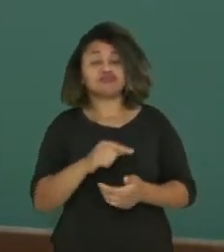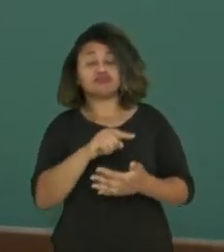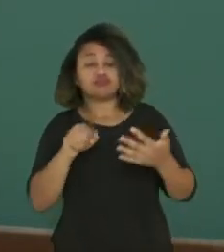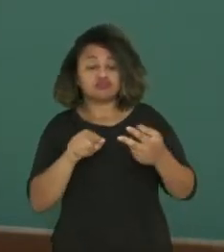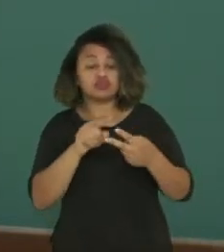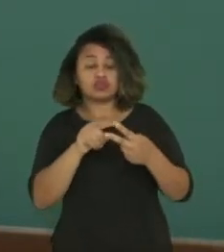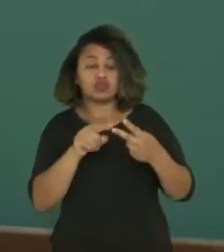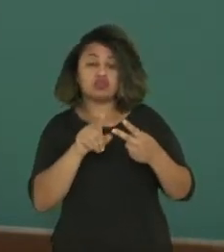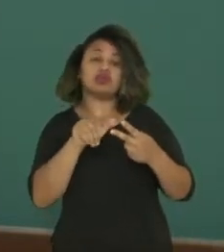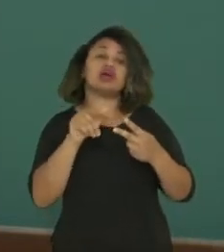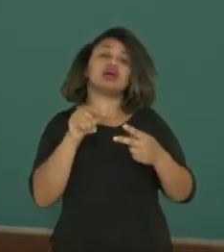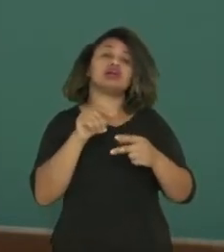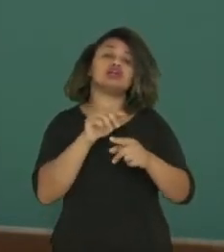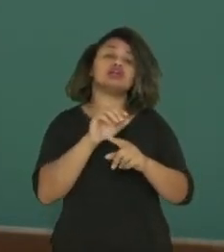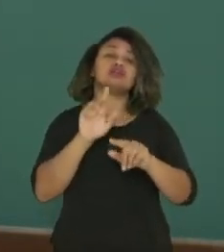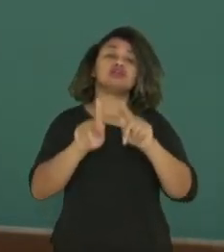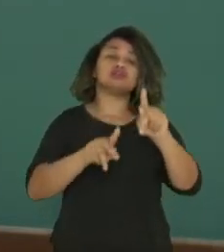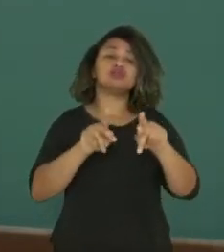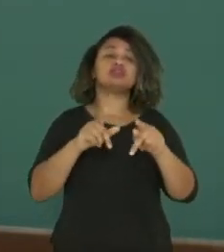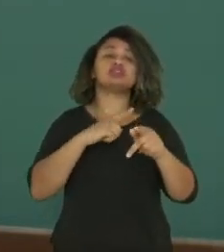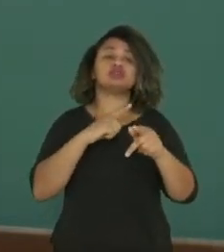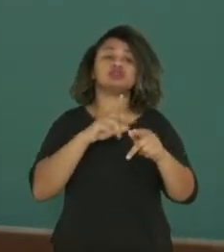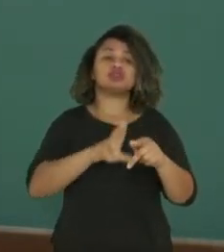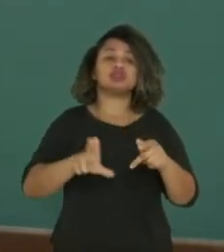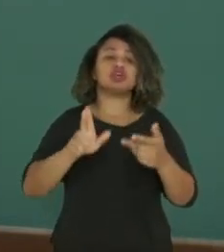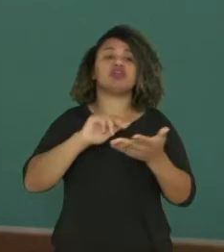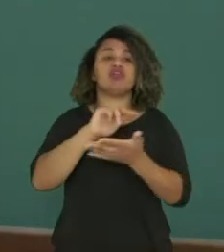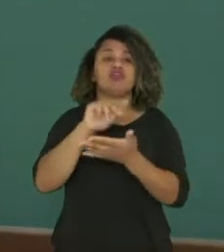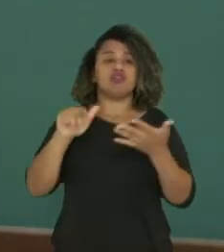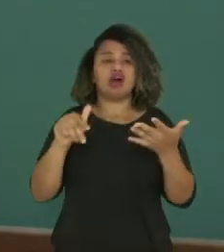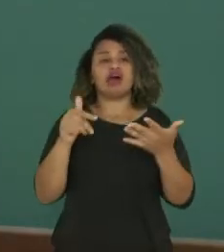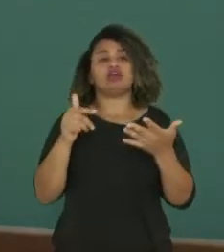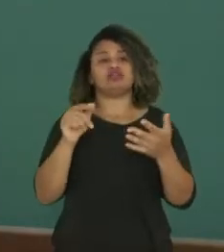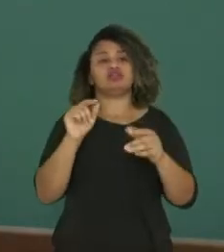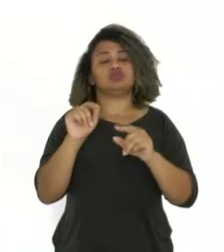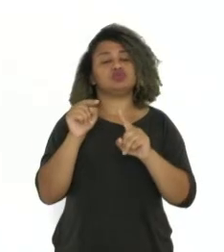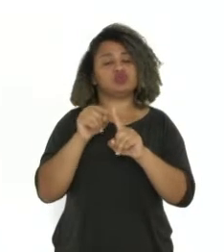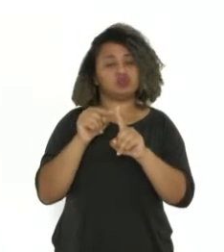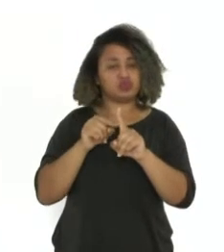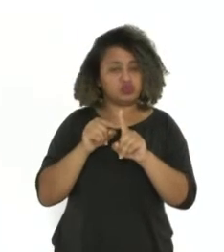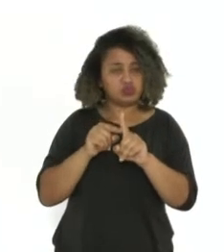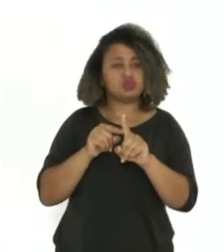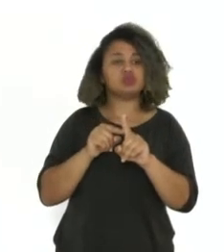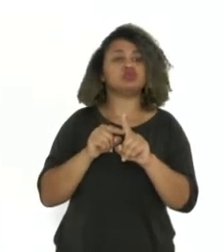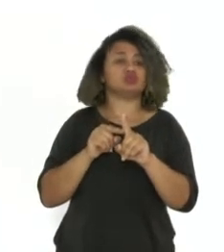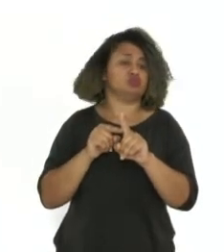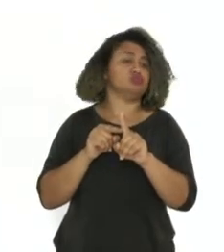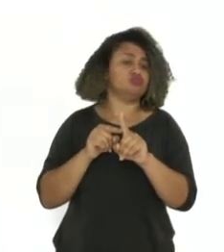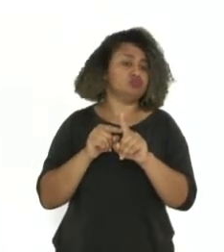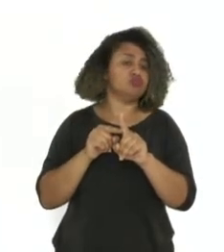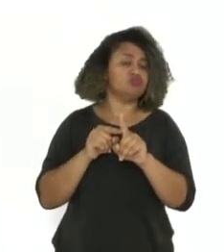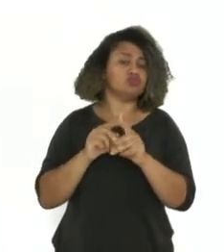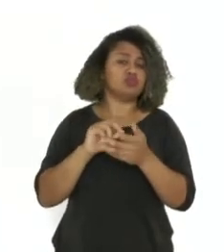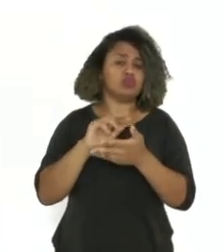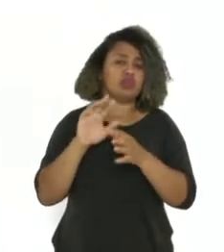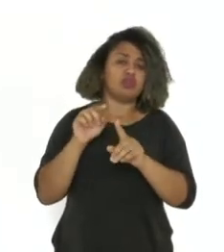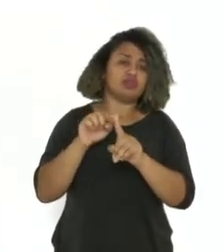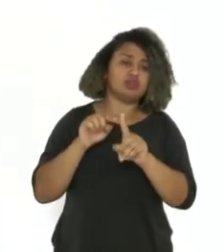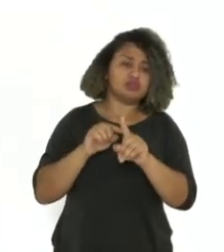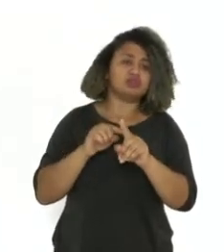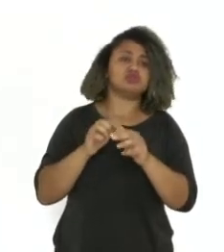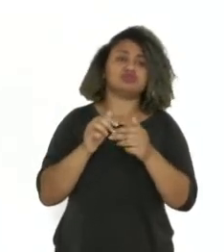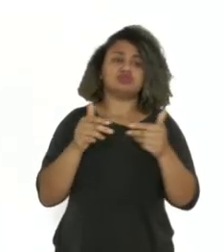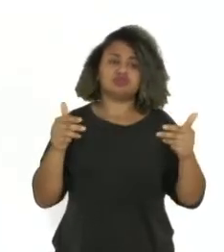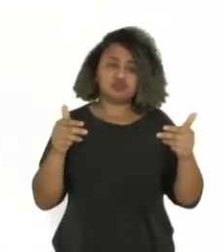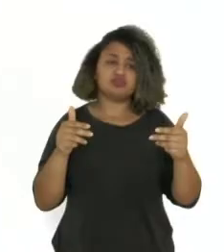civilizações utilizavam distintos tipos de insumos, tá? como rugos fermentados e